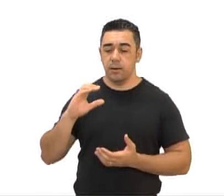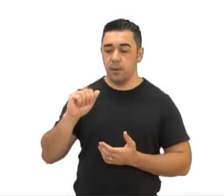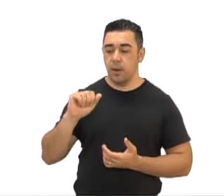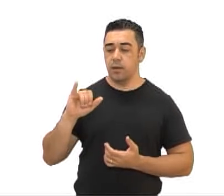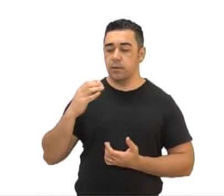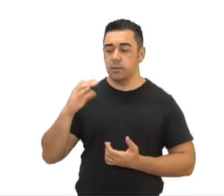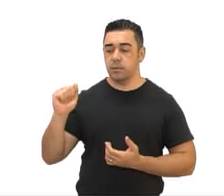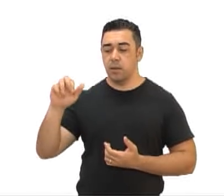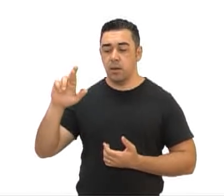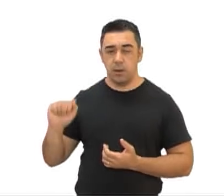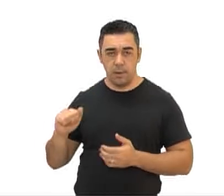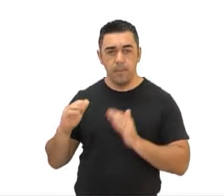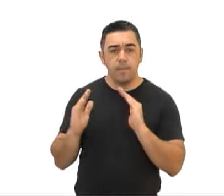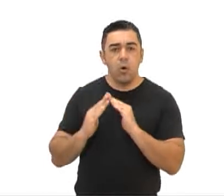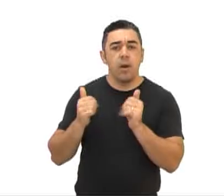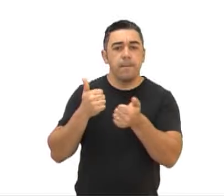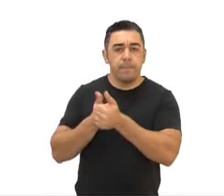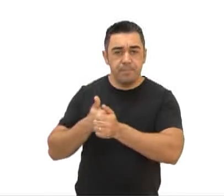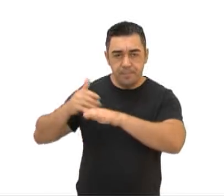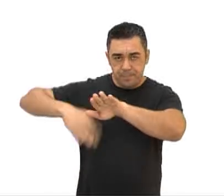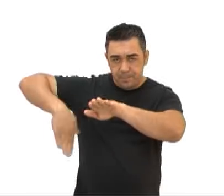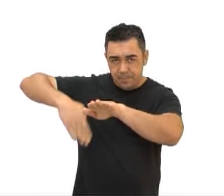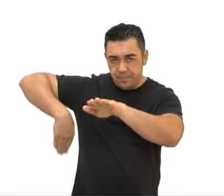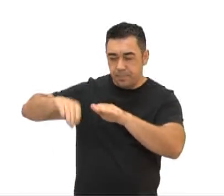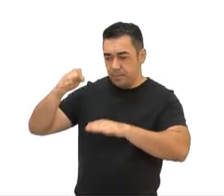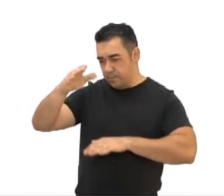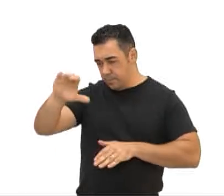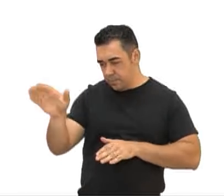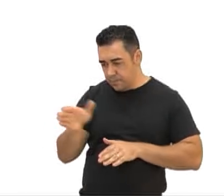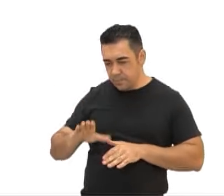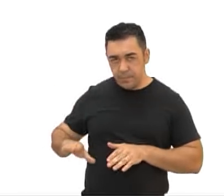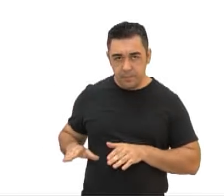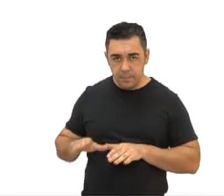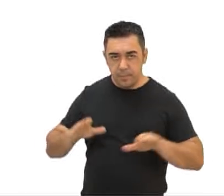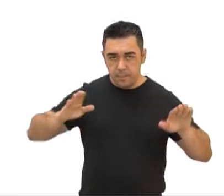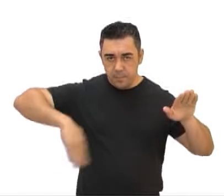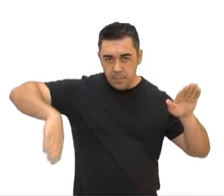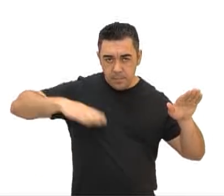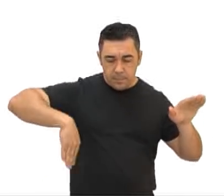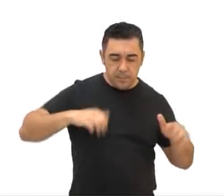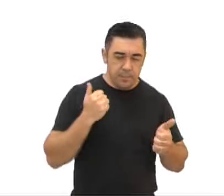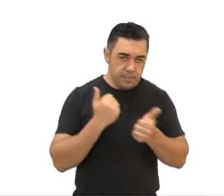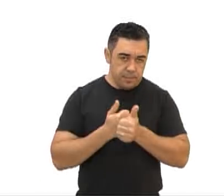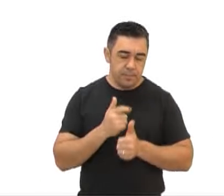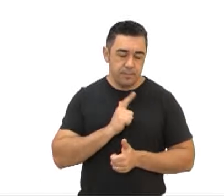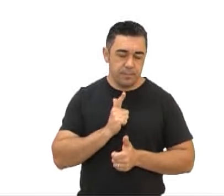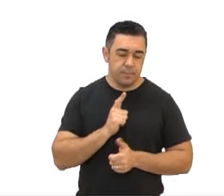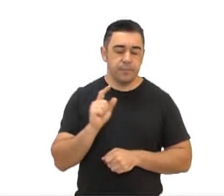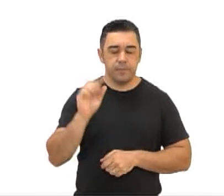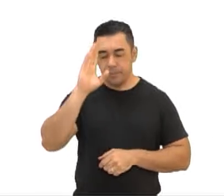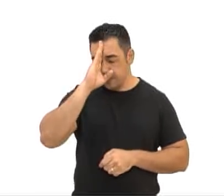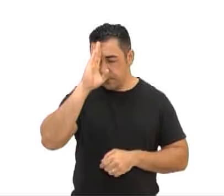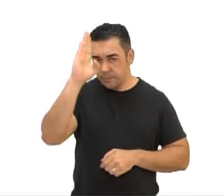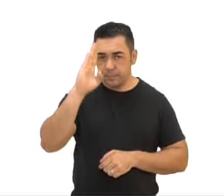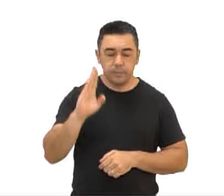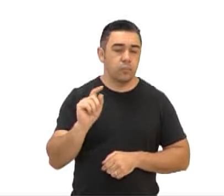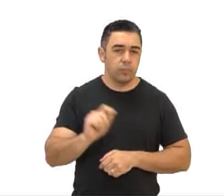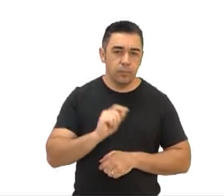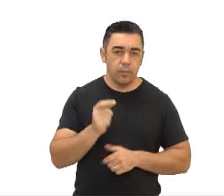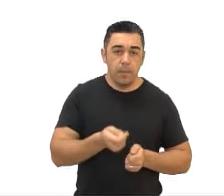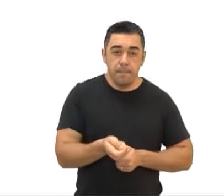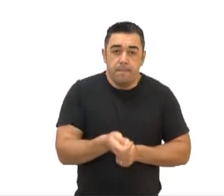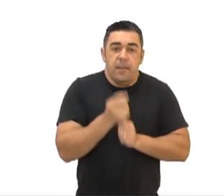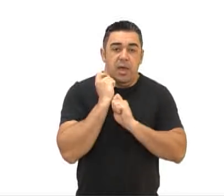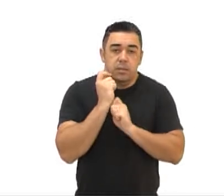caiçaras, né? Que vivem próximo ali do mar, nas regiões litorâneas, né? Desenvolvem principalmente atividade de